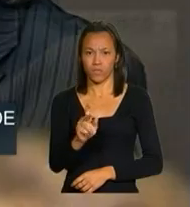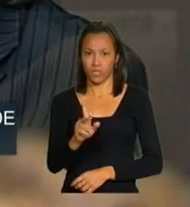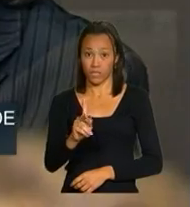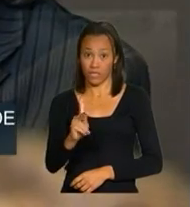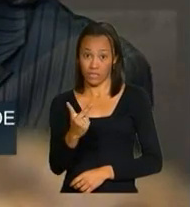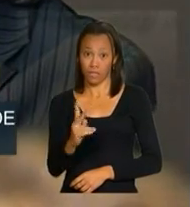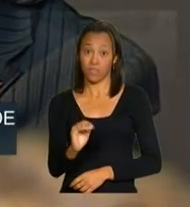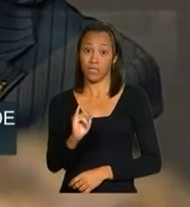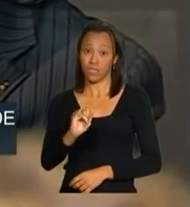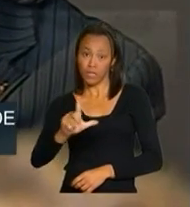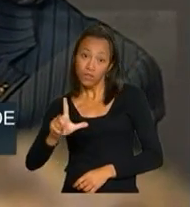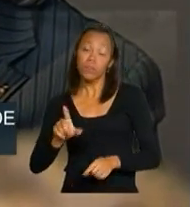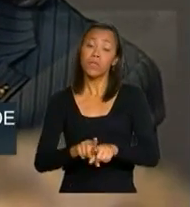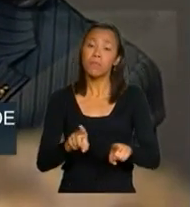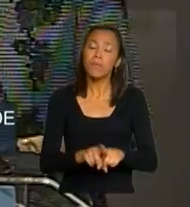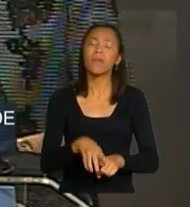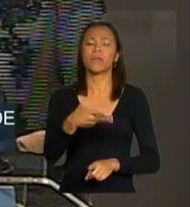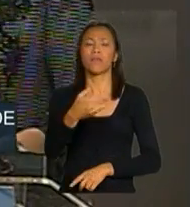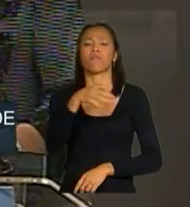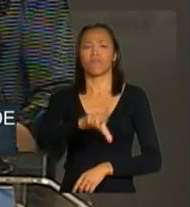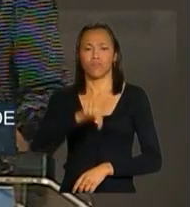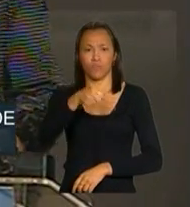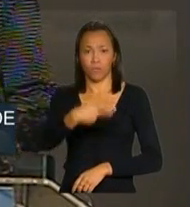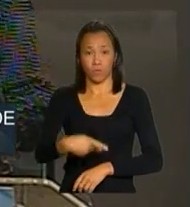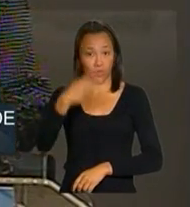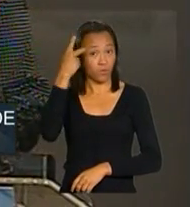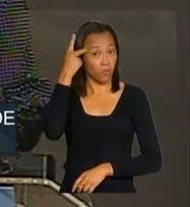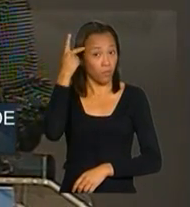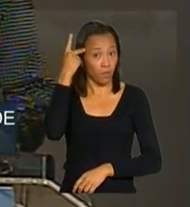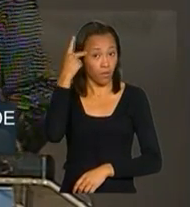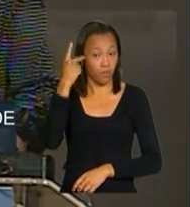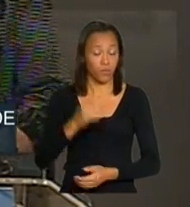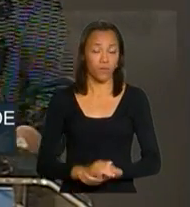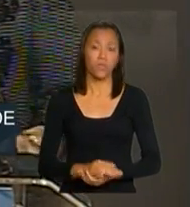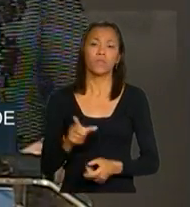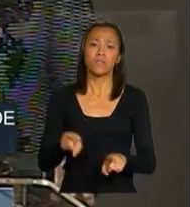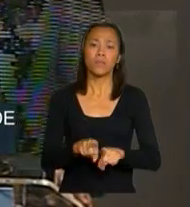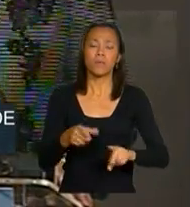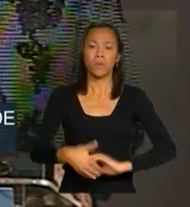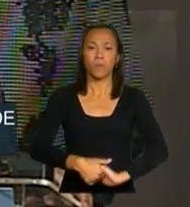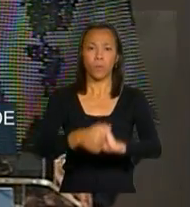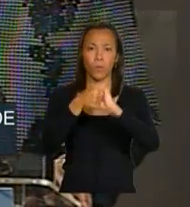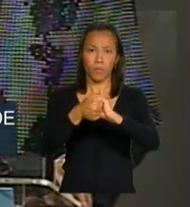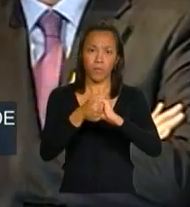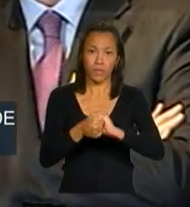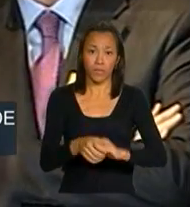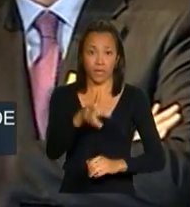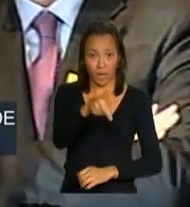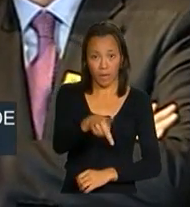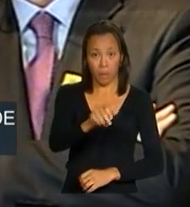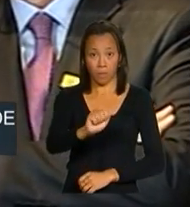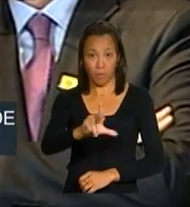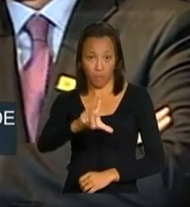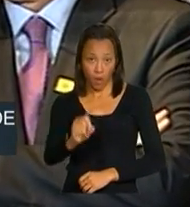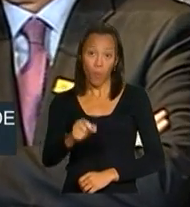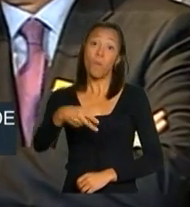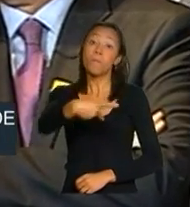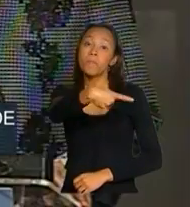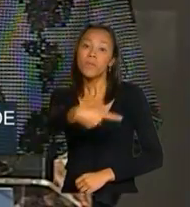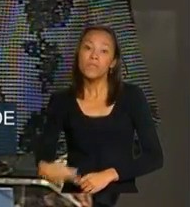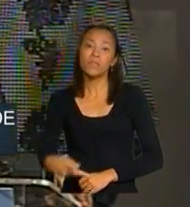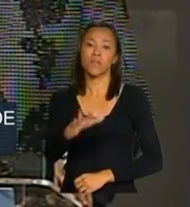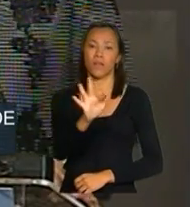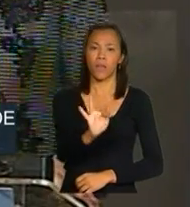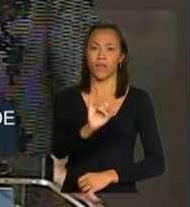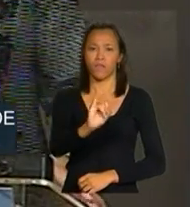Haddad, prefeito eleito de São Paulo, cumprimentar o senhor Paulo Scaff, presidente da